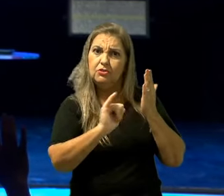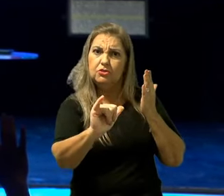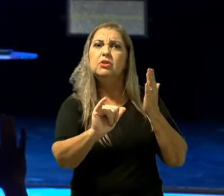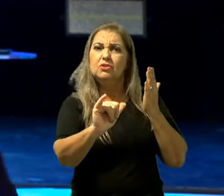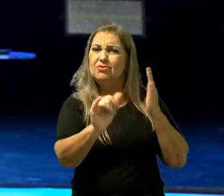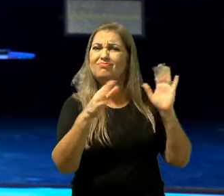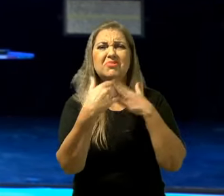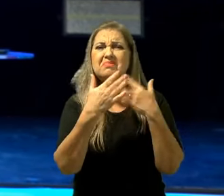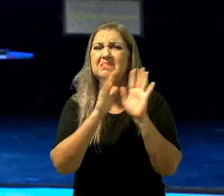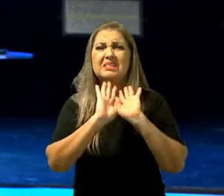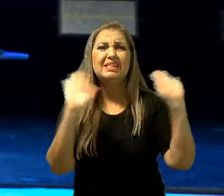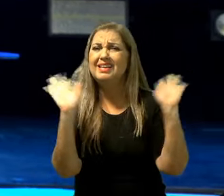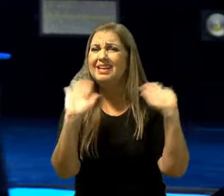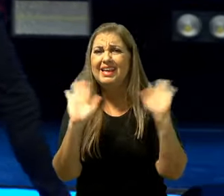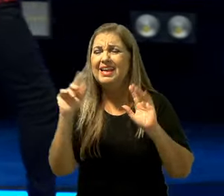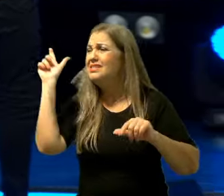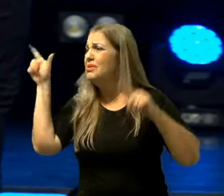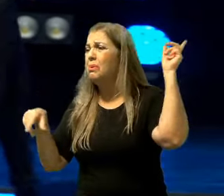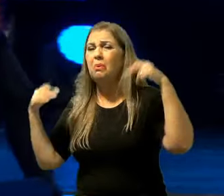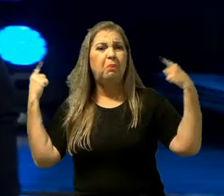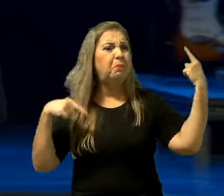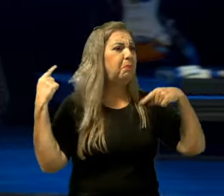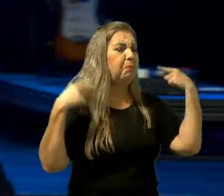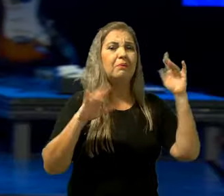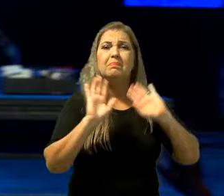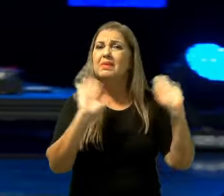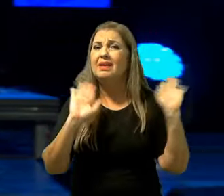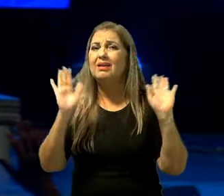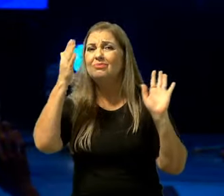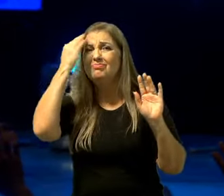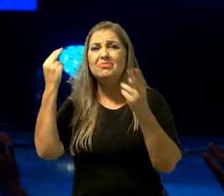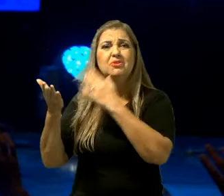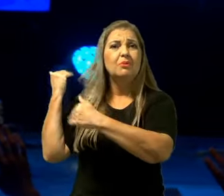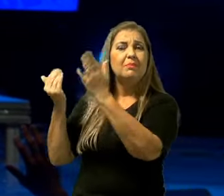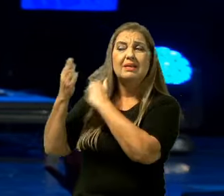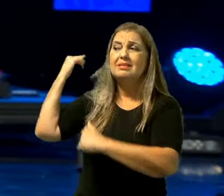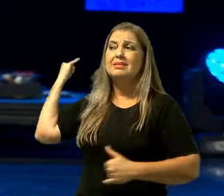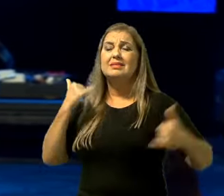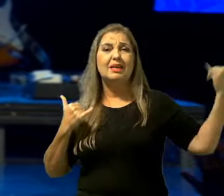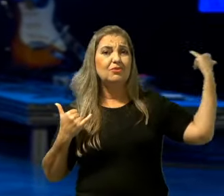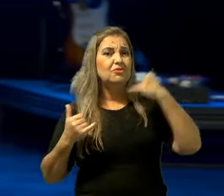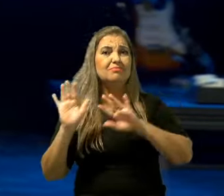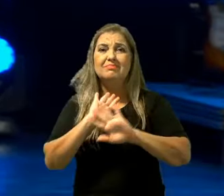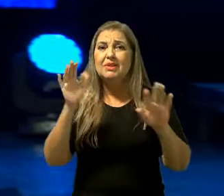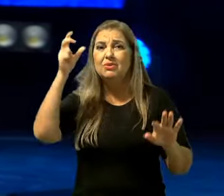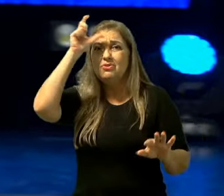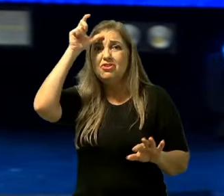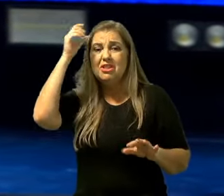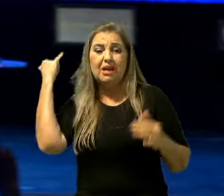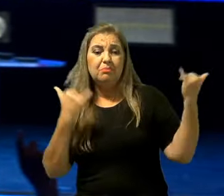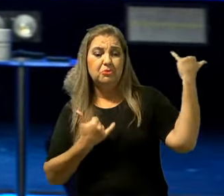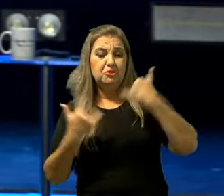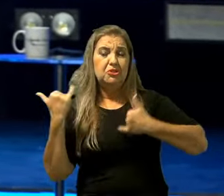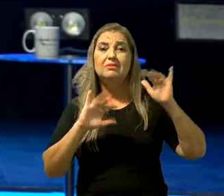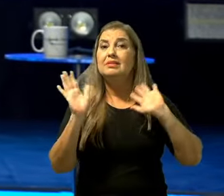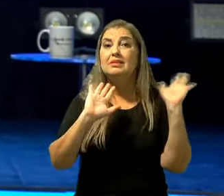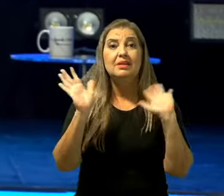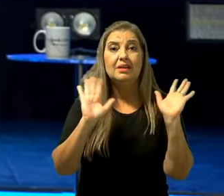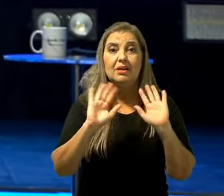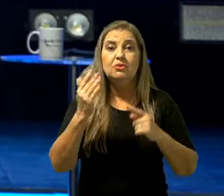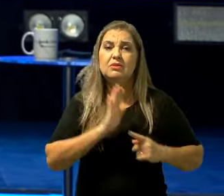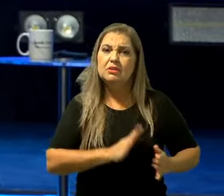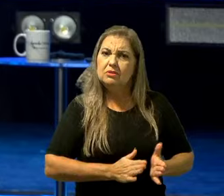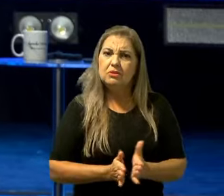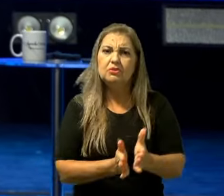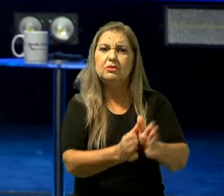Não interessa o que as circunstâncias dizem, não interessa o que o seu passado diz, não interessa o que o diabo diz. Não são eles que determinam a